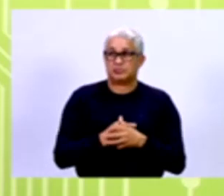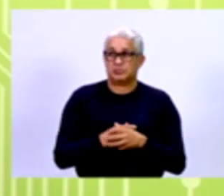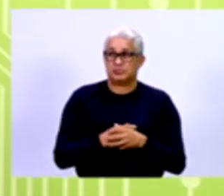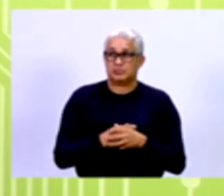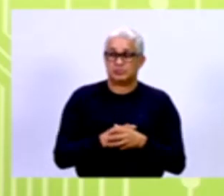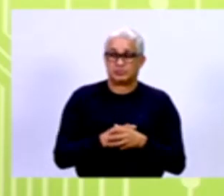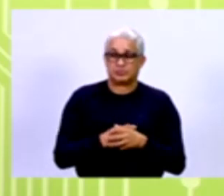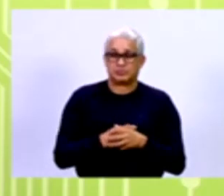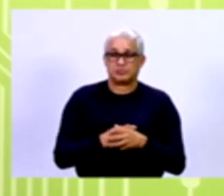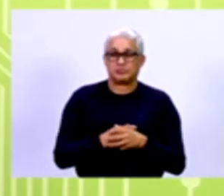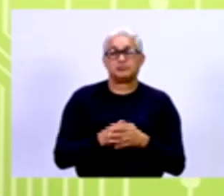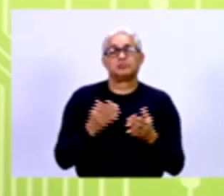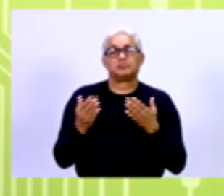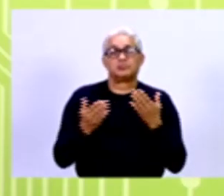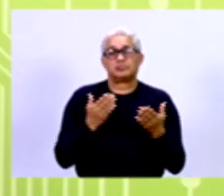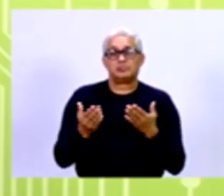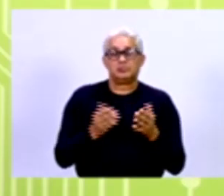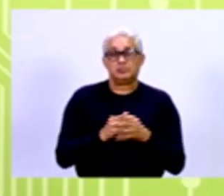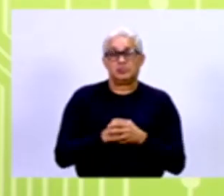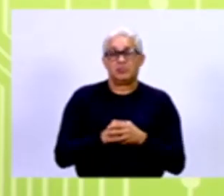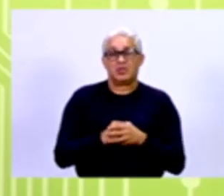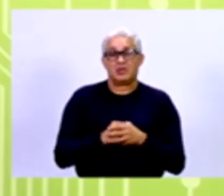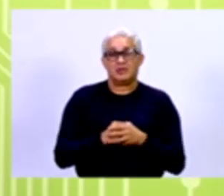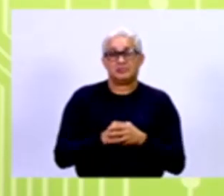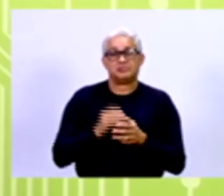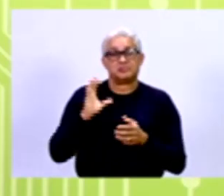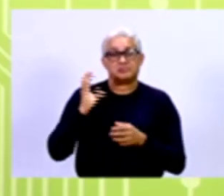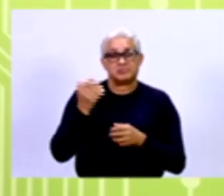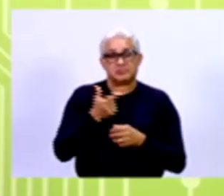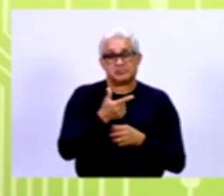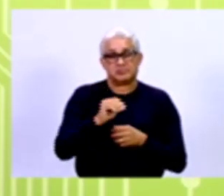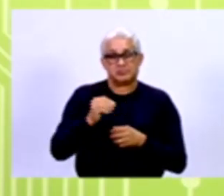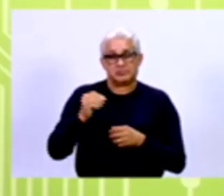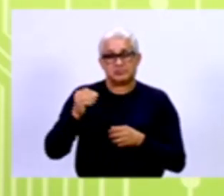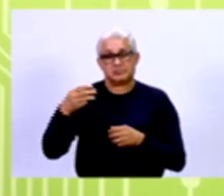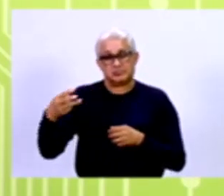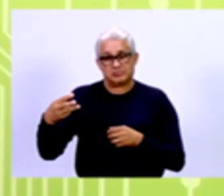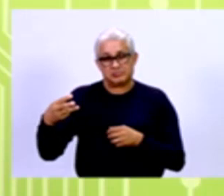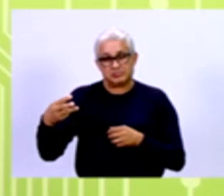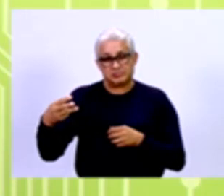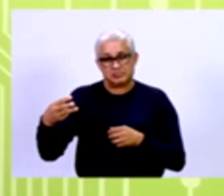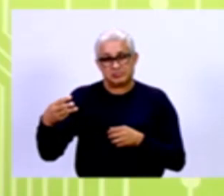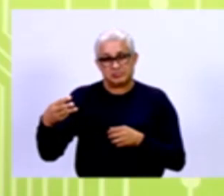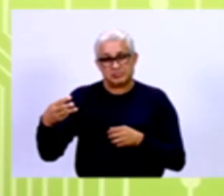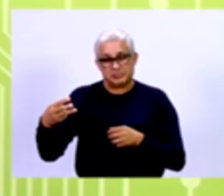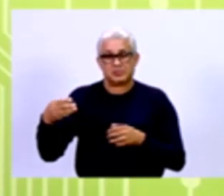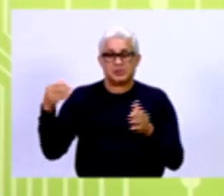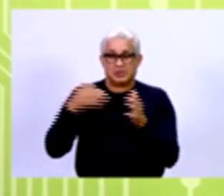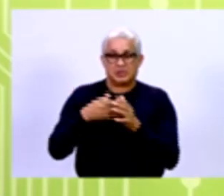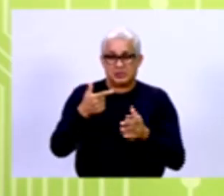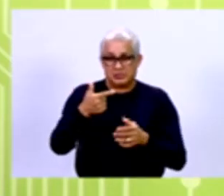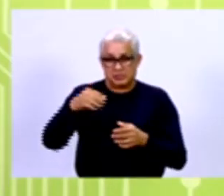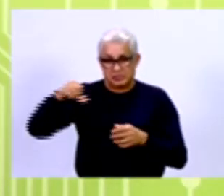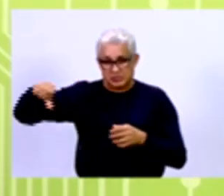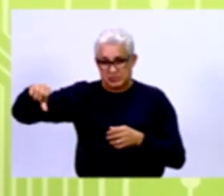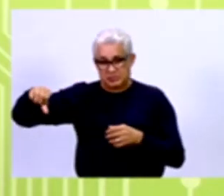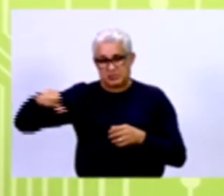se comparado, por exemplo, ao período, ao boom que aconteceu a partir de 2003 até 2009,